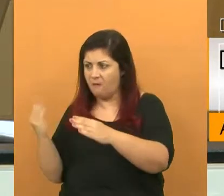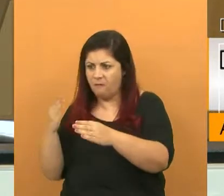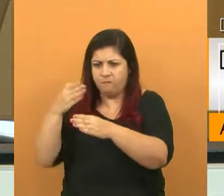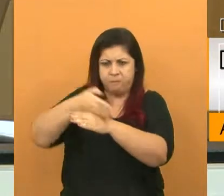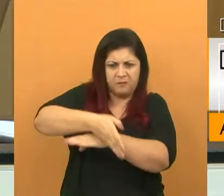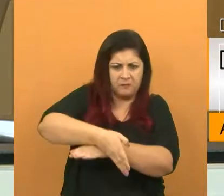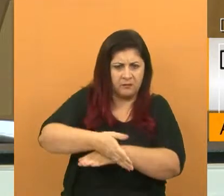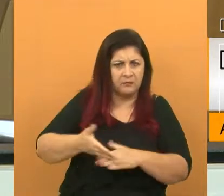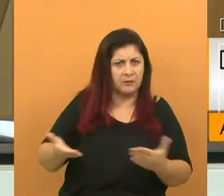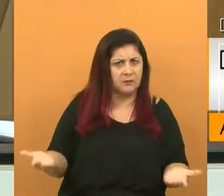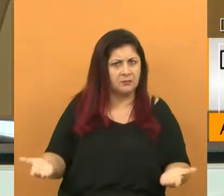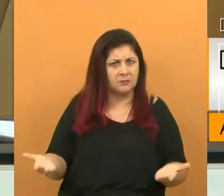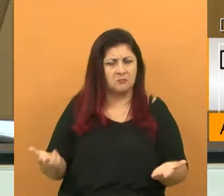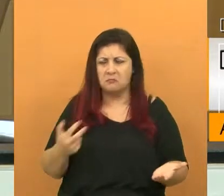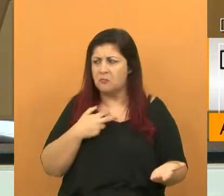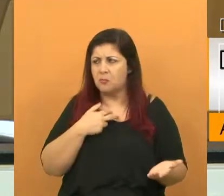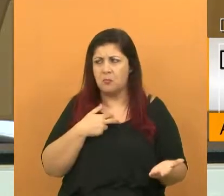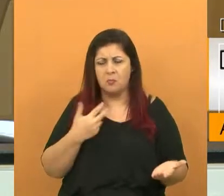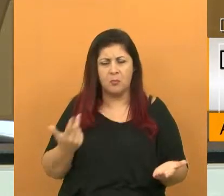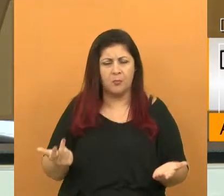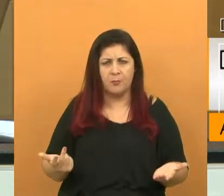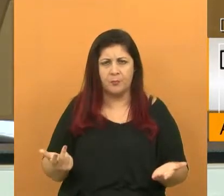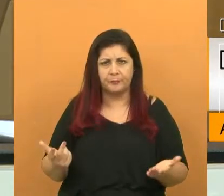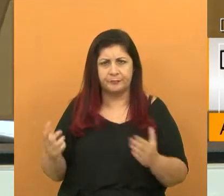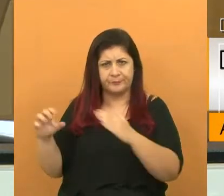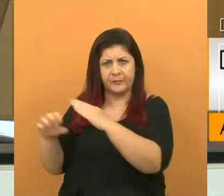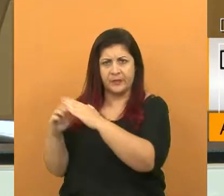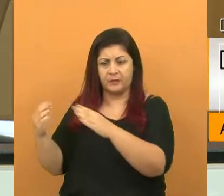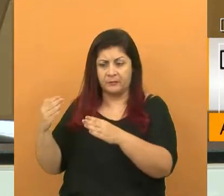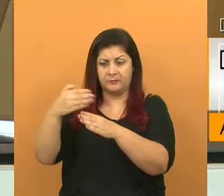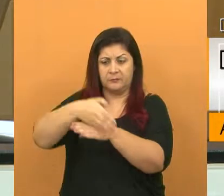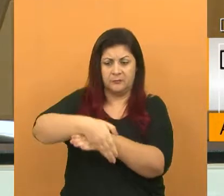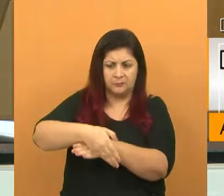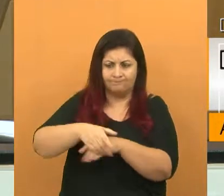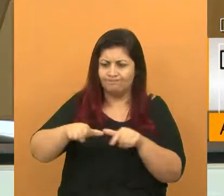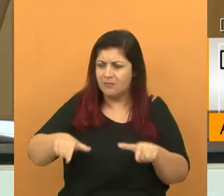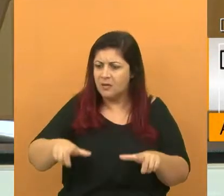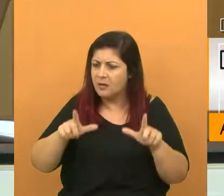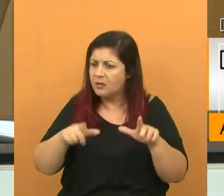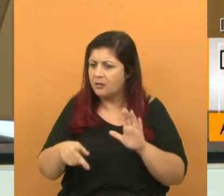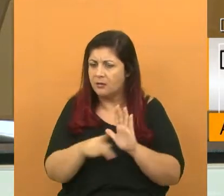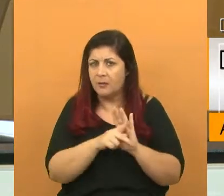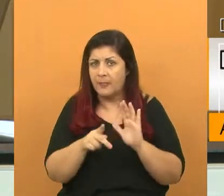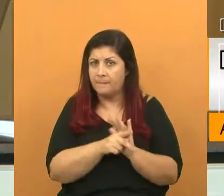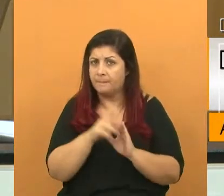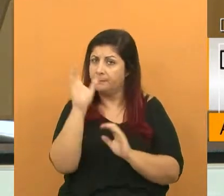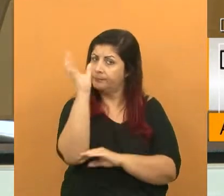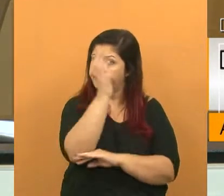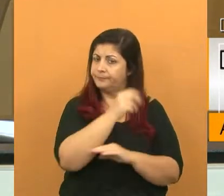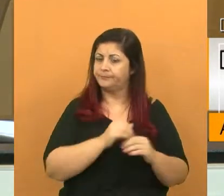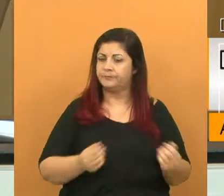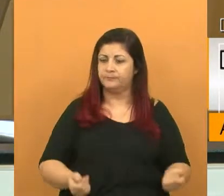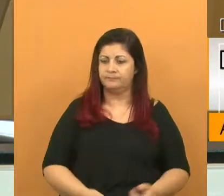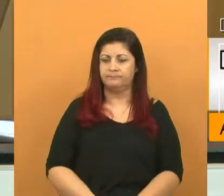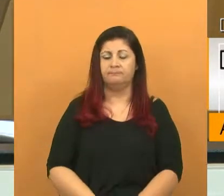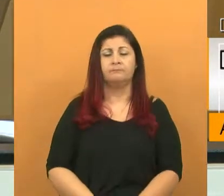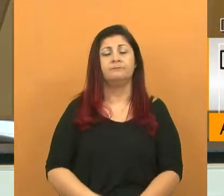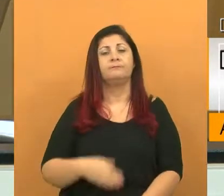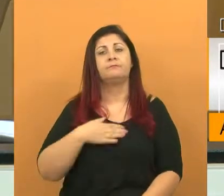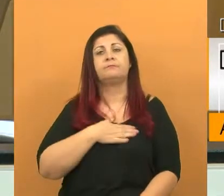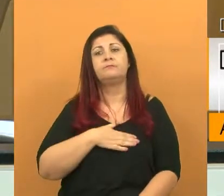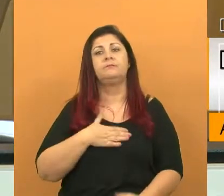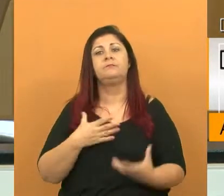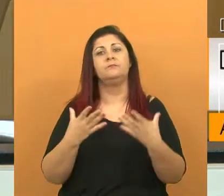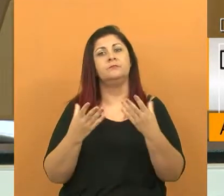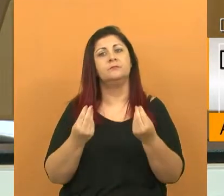seguramente a área da preservação ambiental à área das nascentes a lei não gostaria